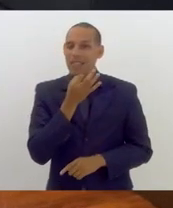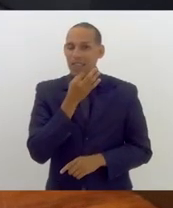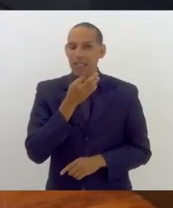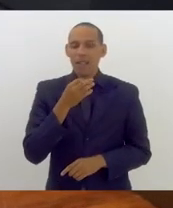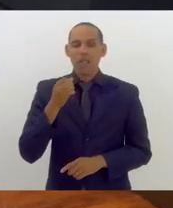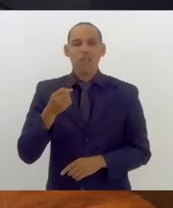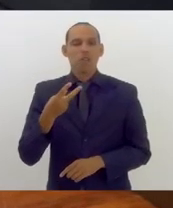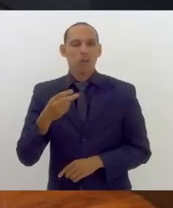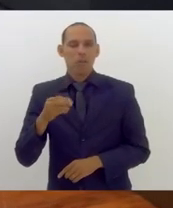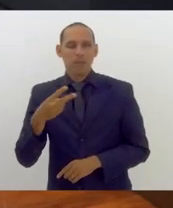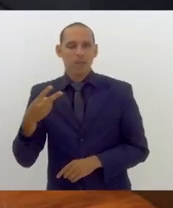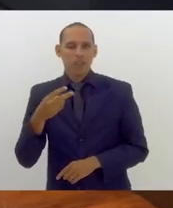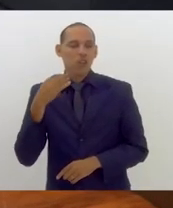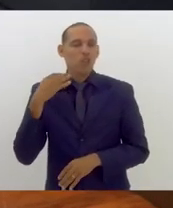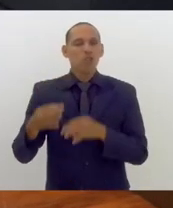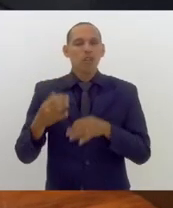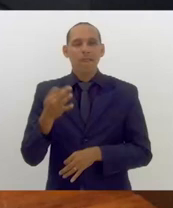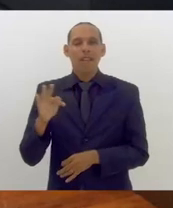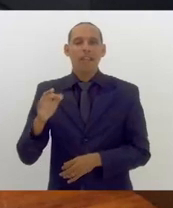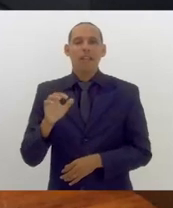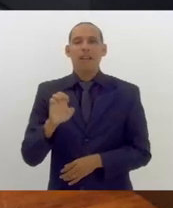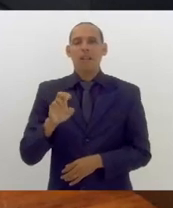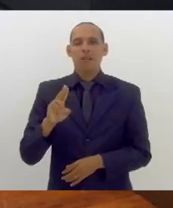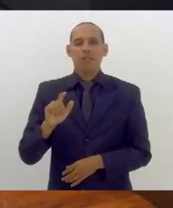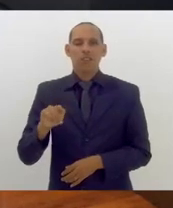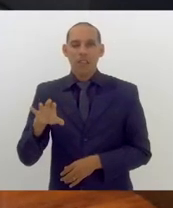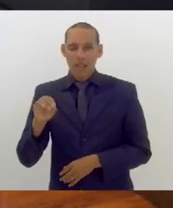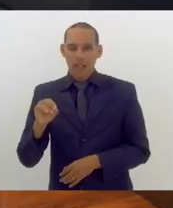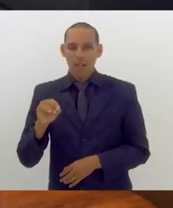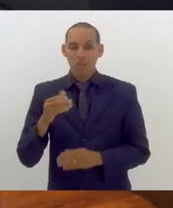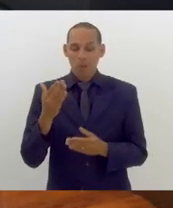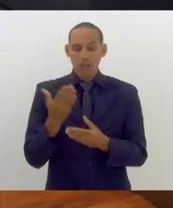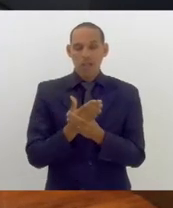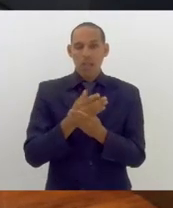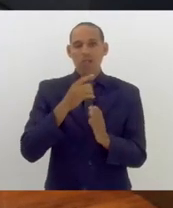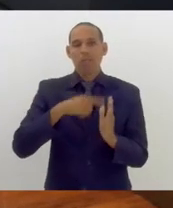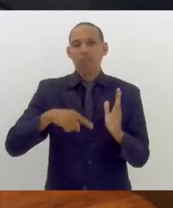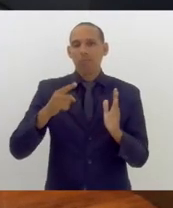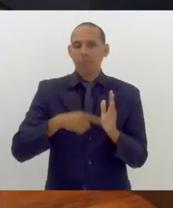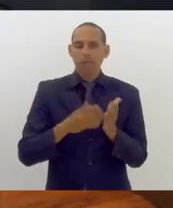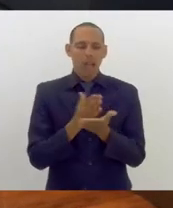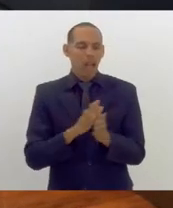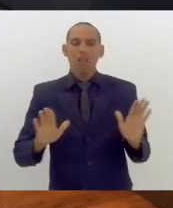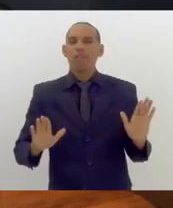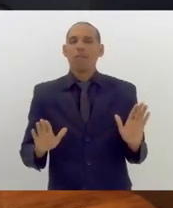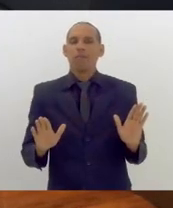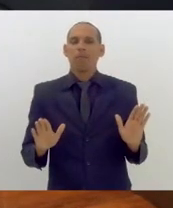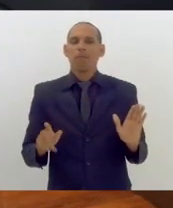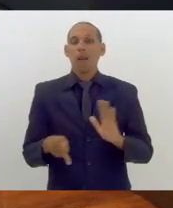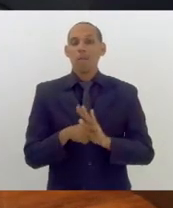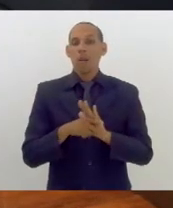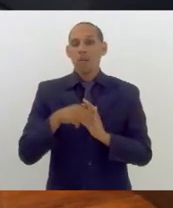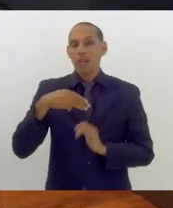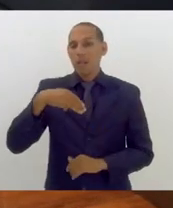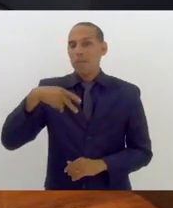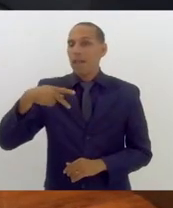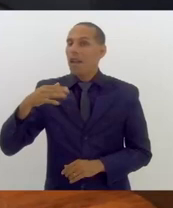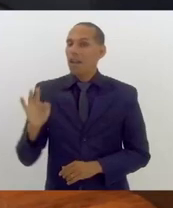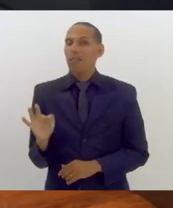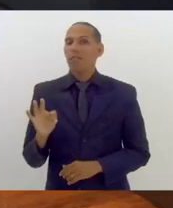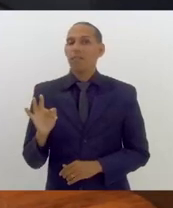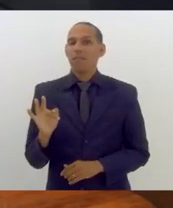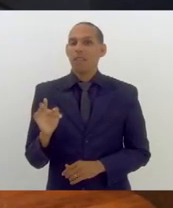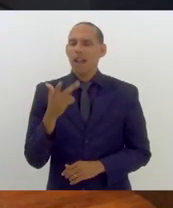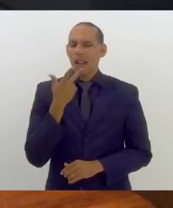Eugênio Rosa de Araújo extinguiu os processos interpostos pelo Ministério Público Federal